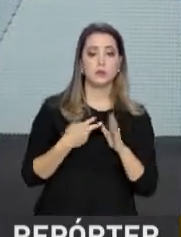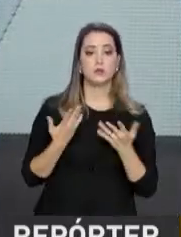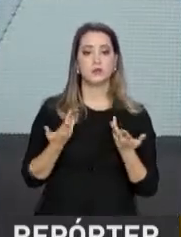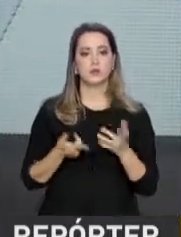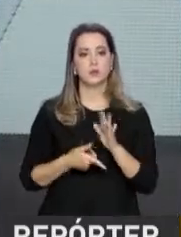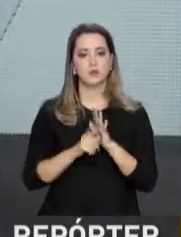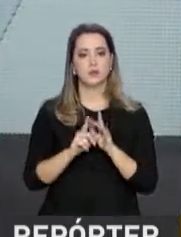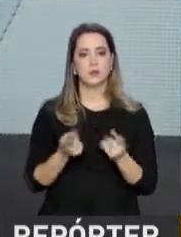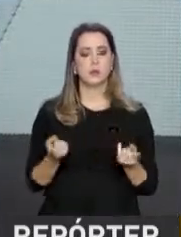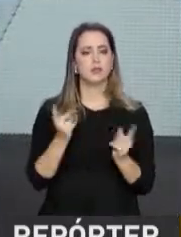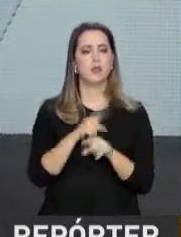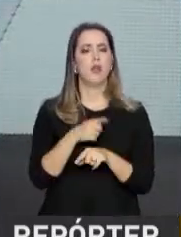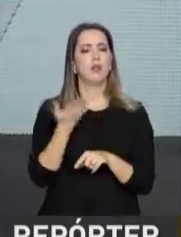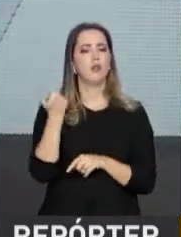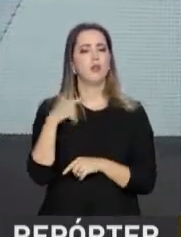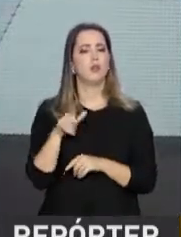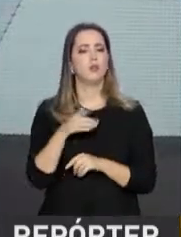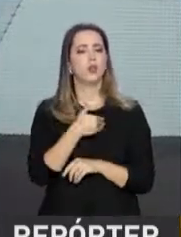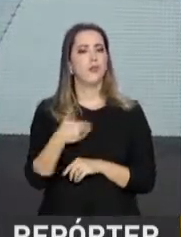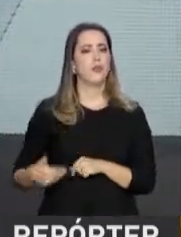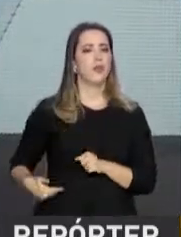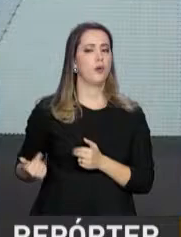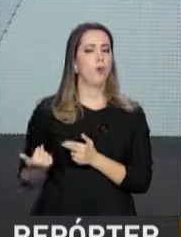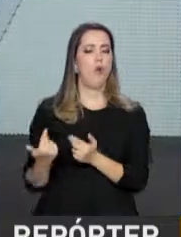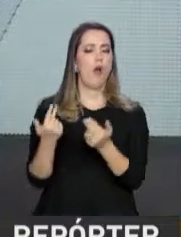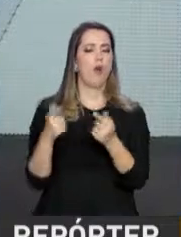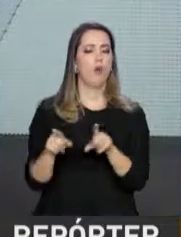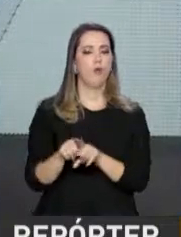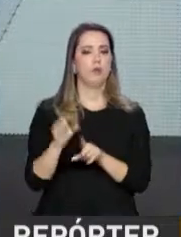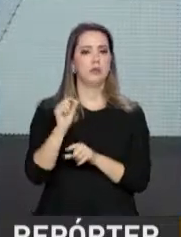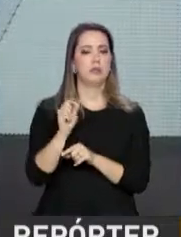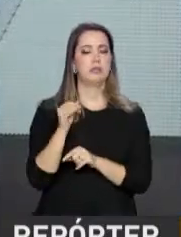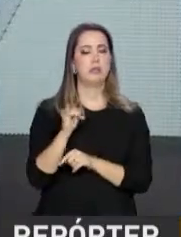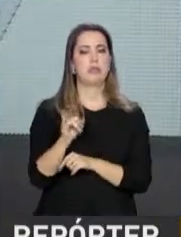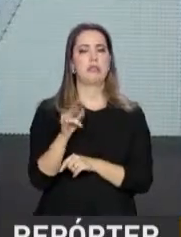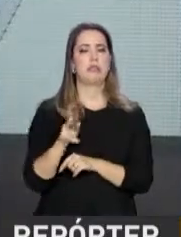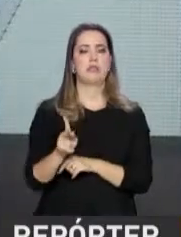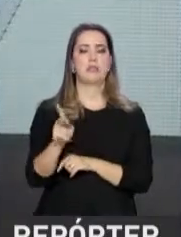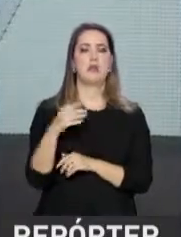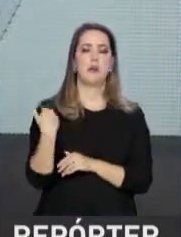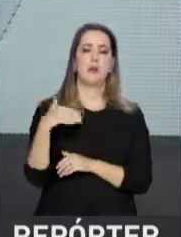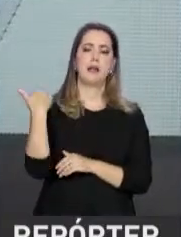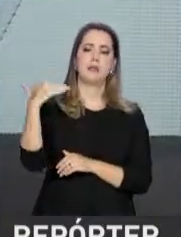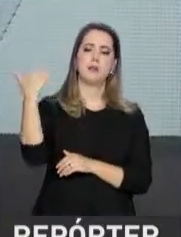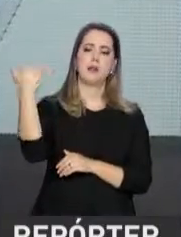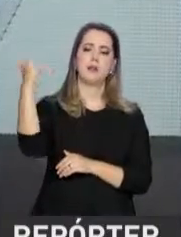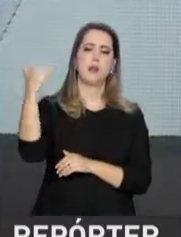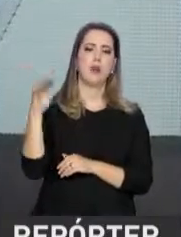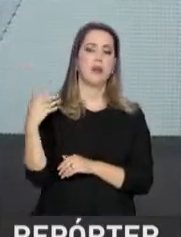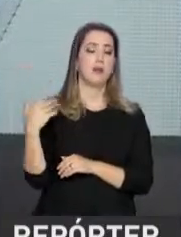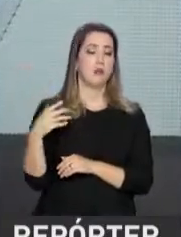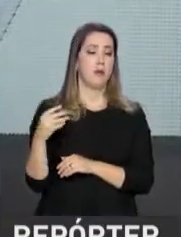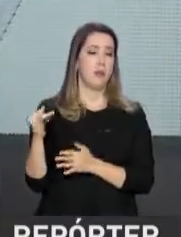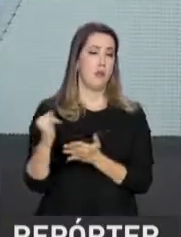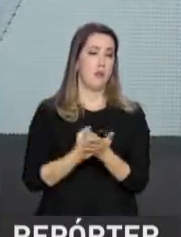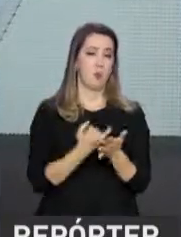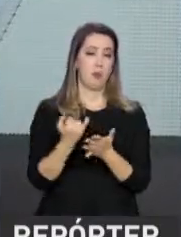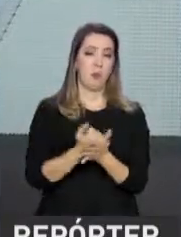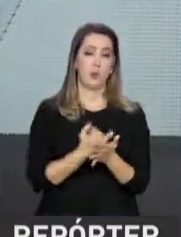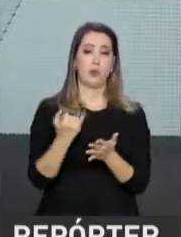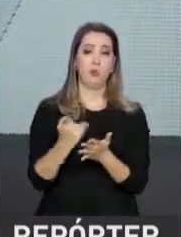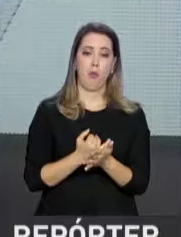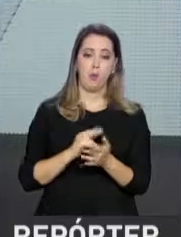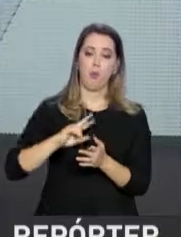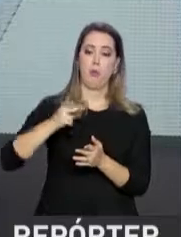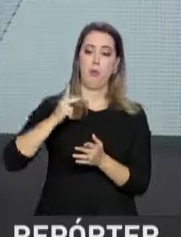tantos outros governos sempre fizeram que foi aumentar mais impostos para fazer o equilíbrio das contas públicas